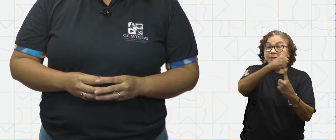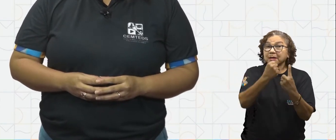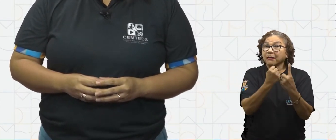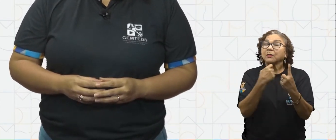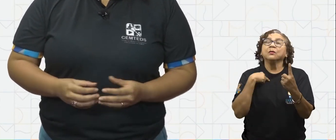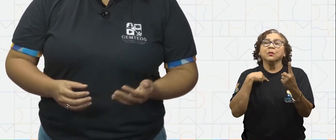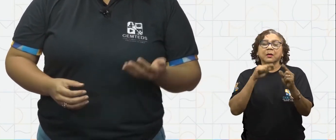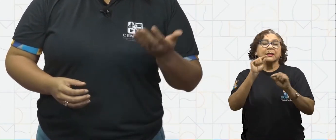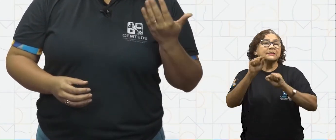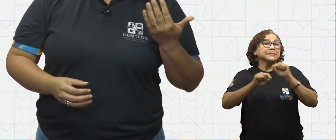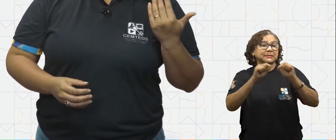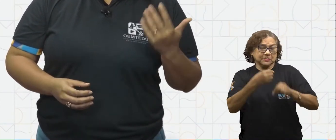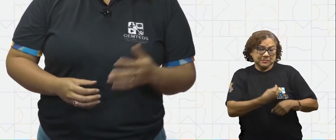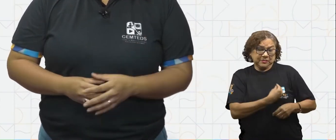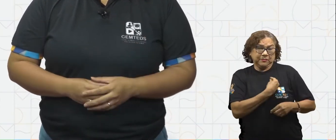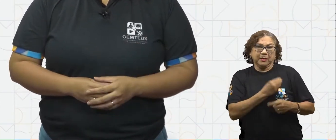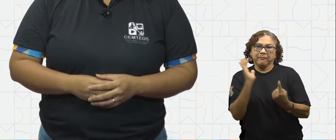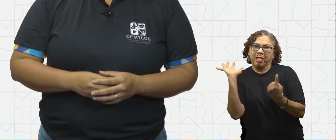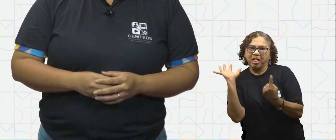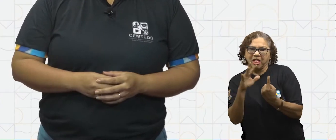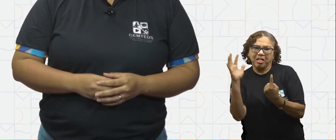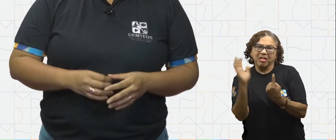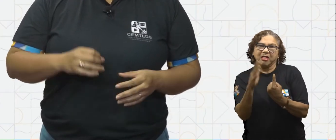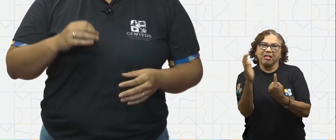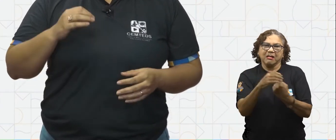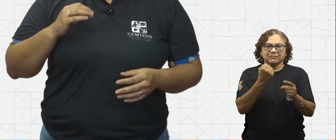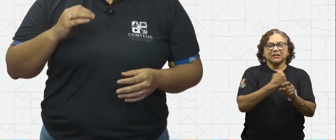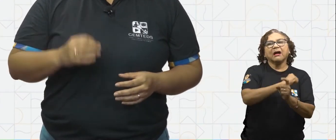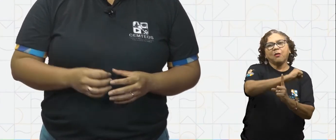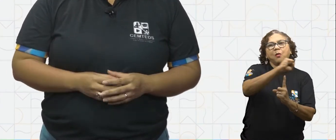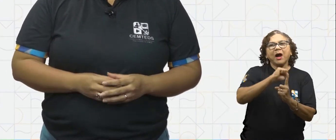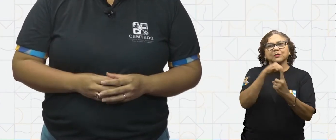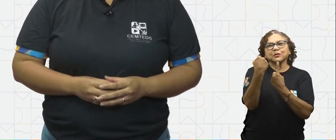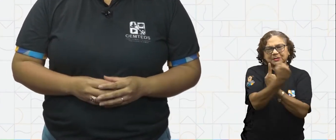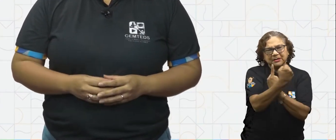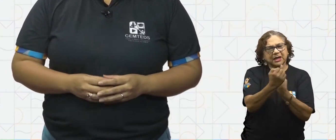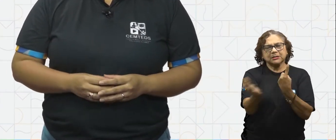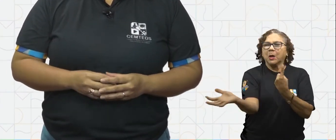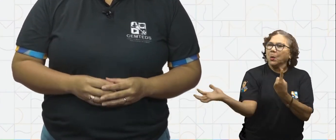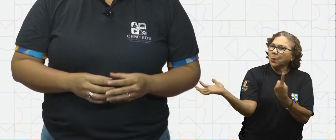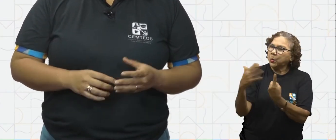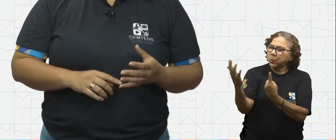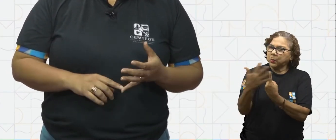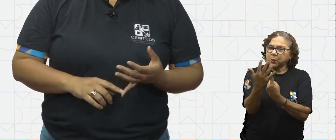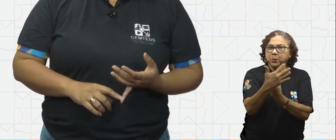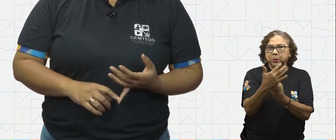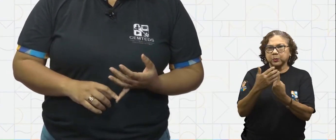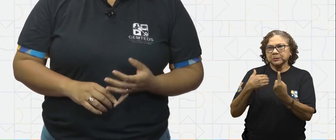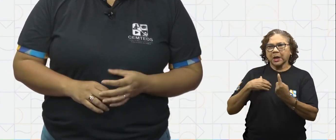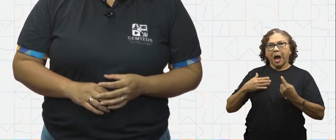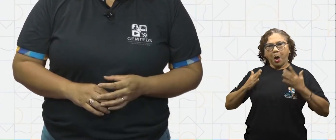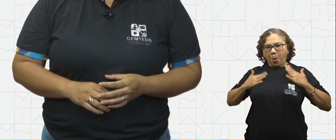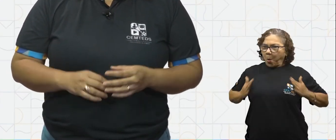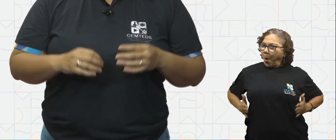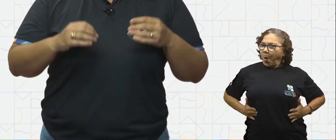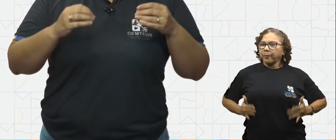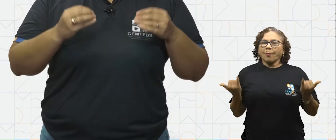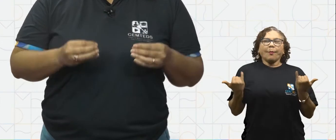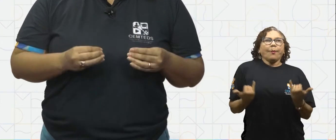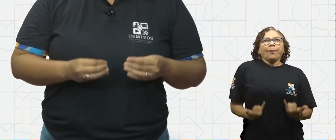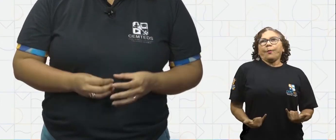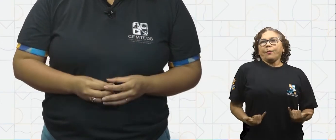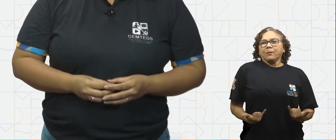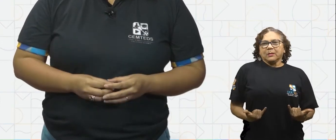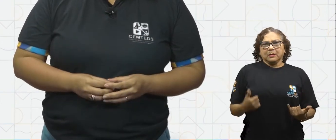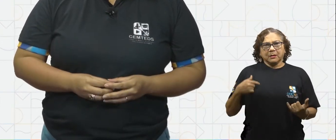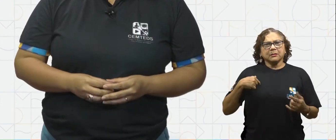pessoa vive. Há algum tempo, a sociedade impõe o padrão de beleza incluindo corpo magro.